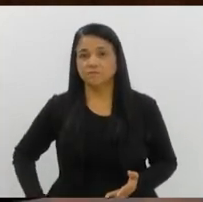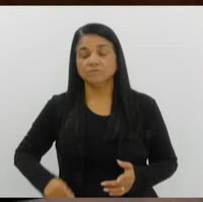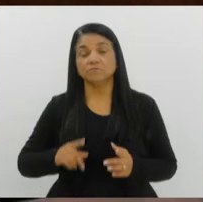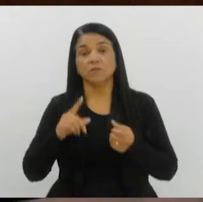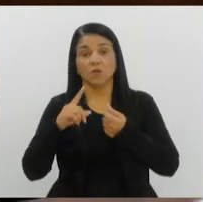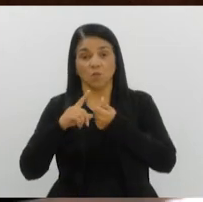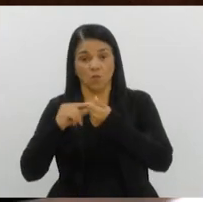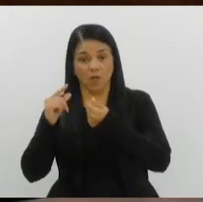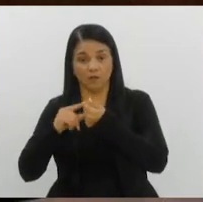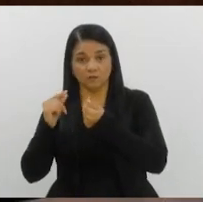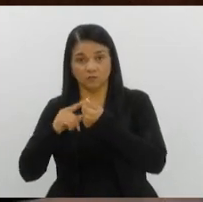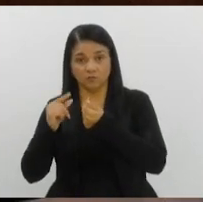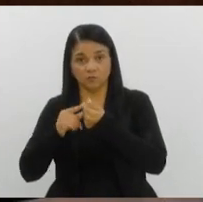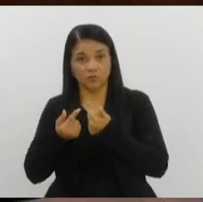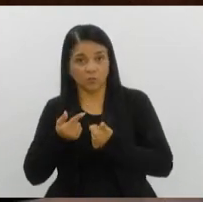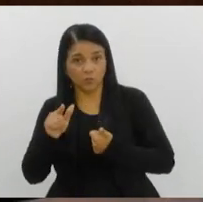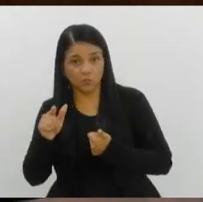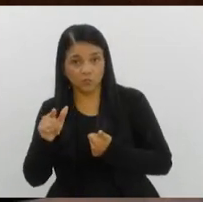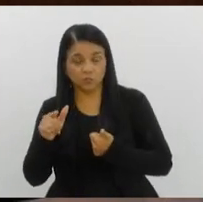artigo falando que